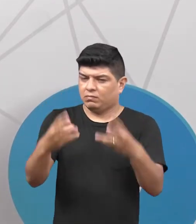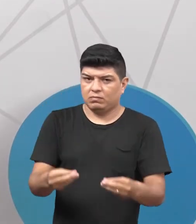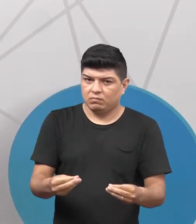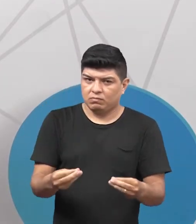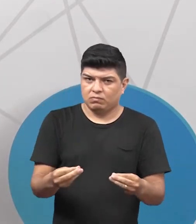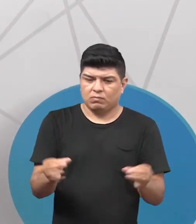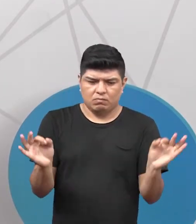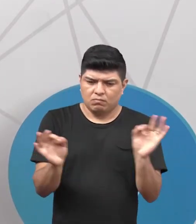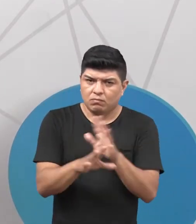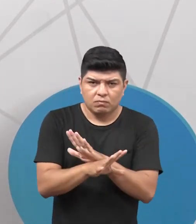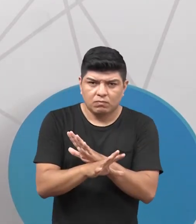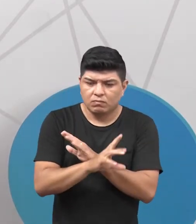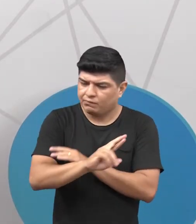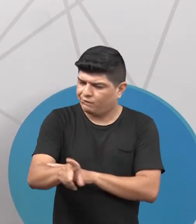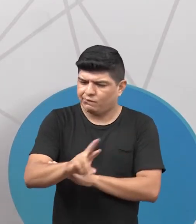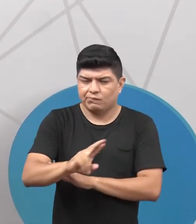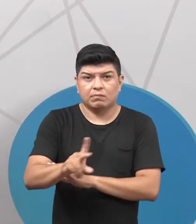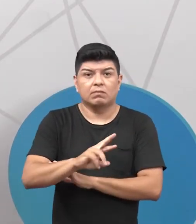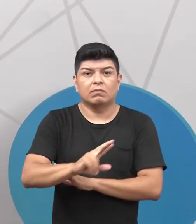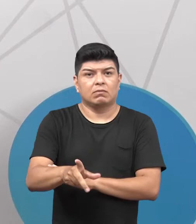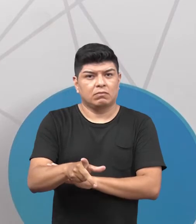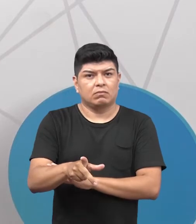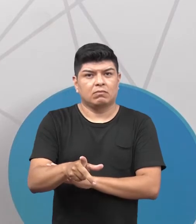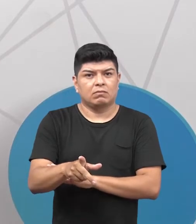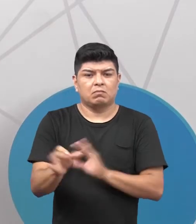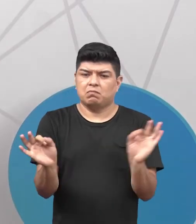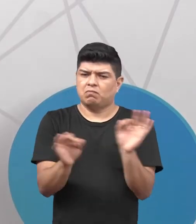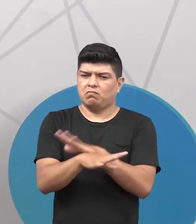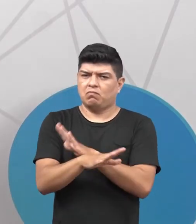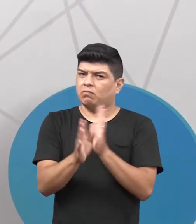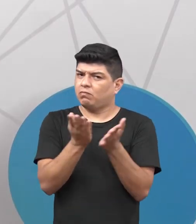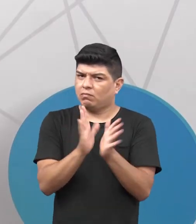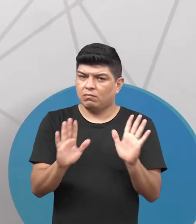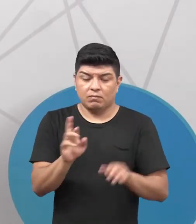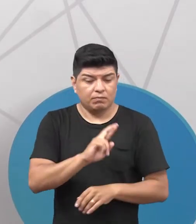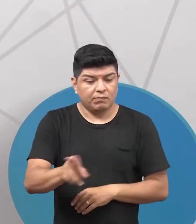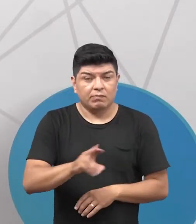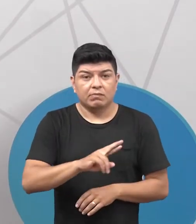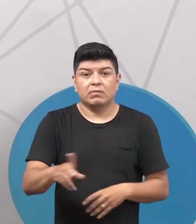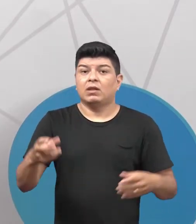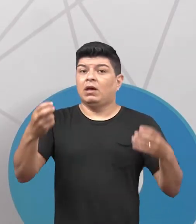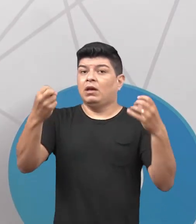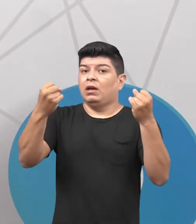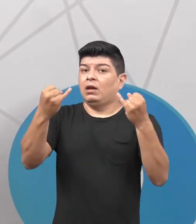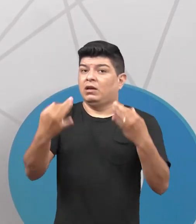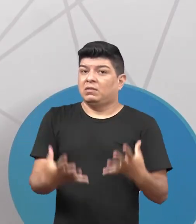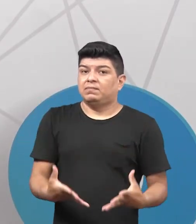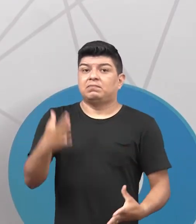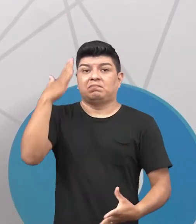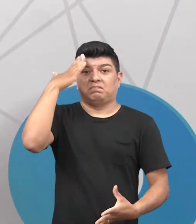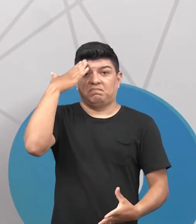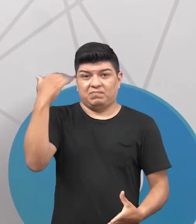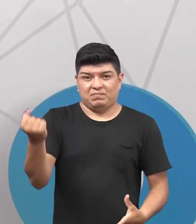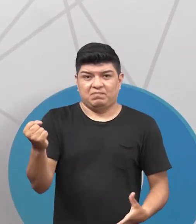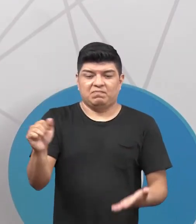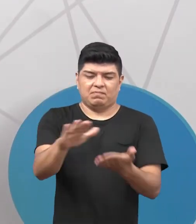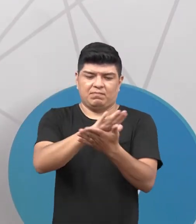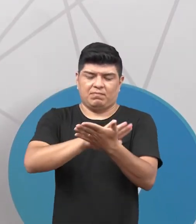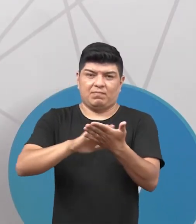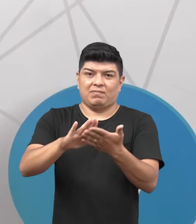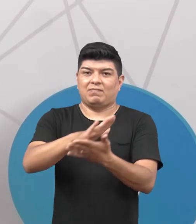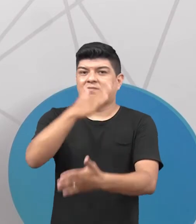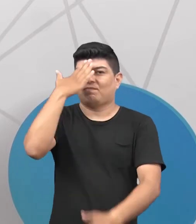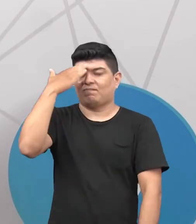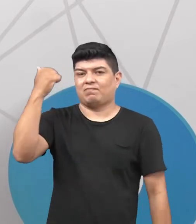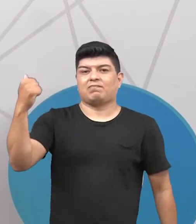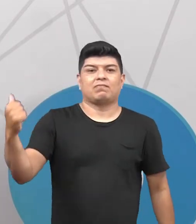é definitivo e que nem todo conhecimento é pronto e acabado, é que ele vai dizer: sei que nada sei. Então,